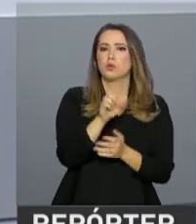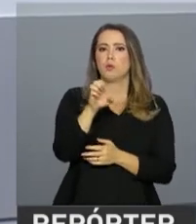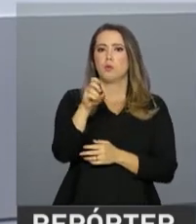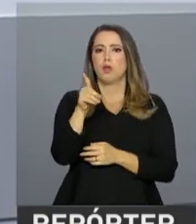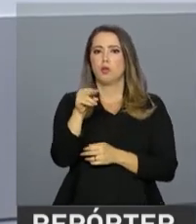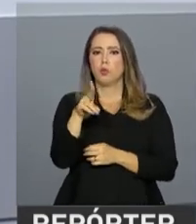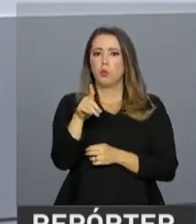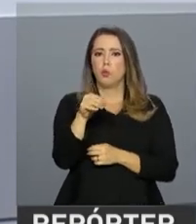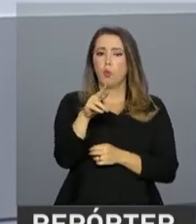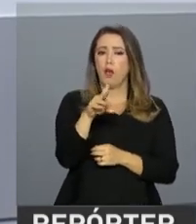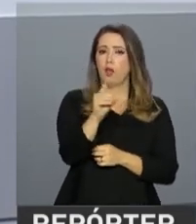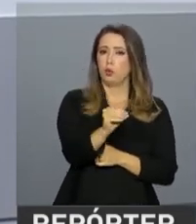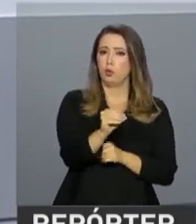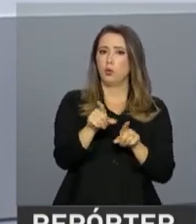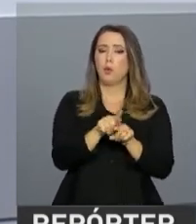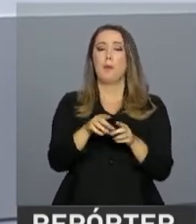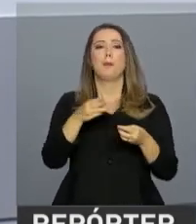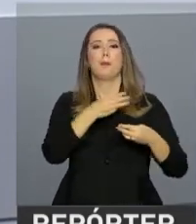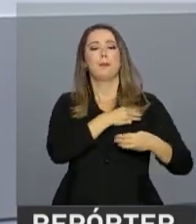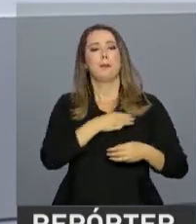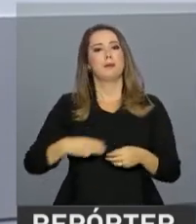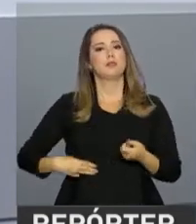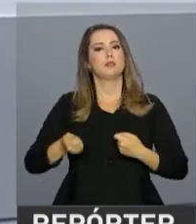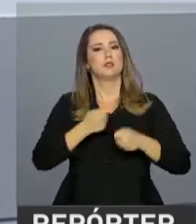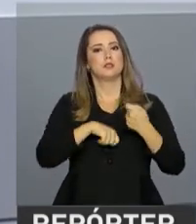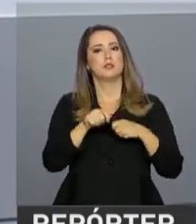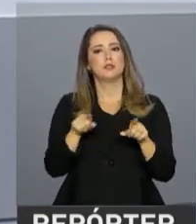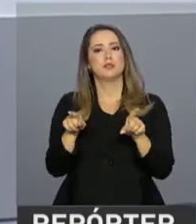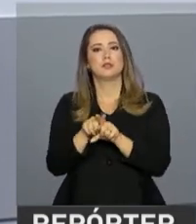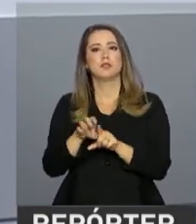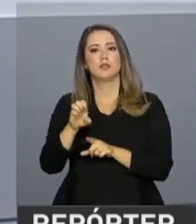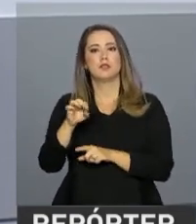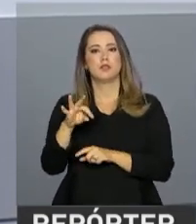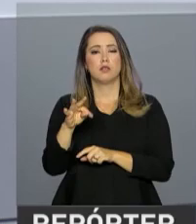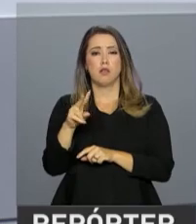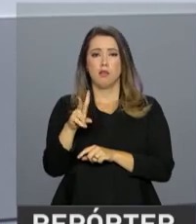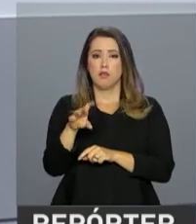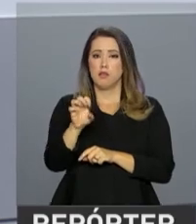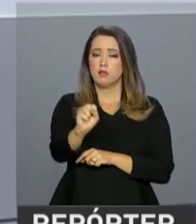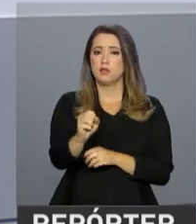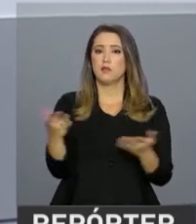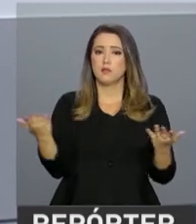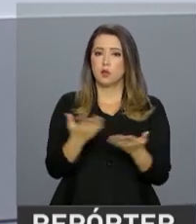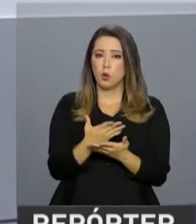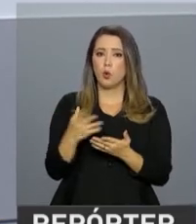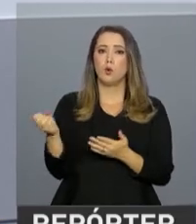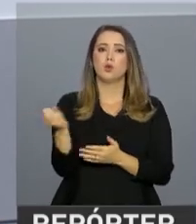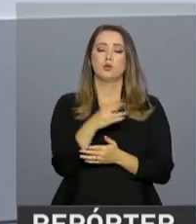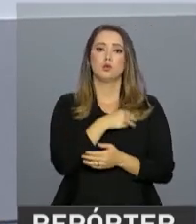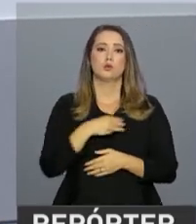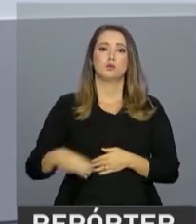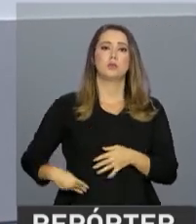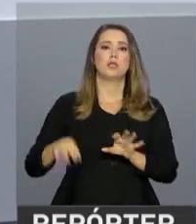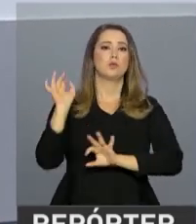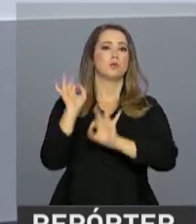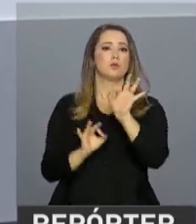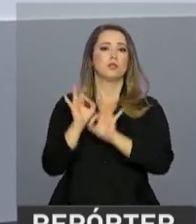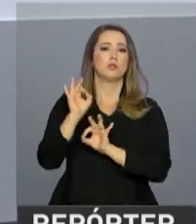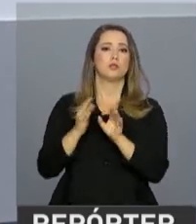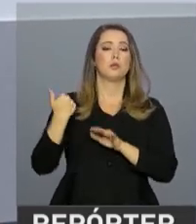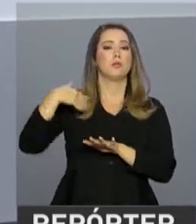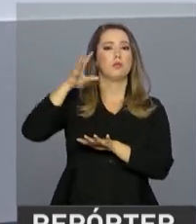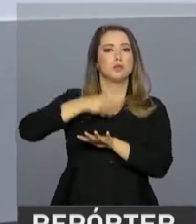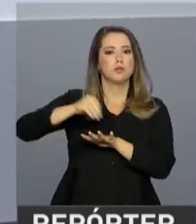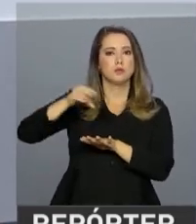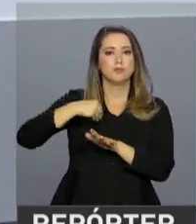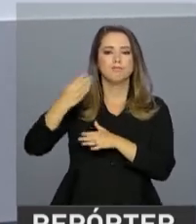Eduardo Gardia, que assume o Ministério da Fazenda, e Esteves Conago, que passa a ser titular do Ministério do Planejamento. Mais informações ao